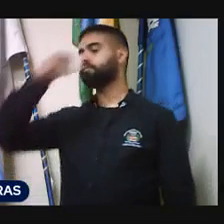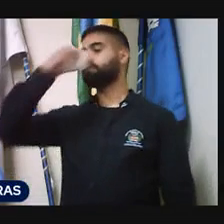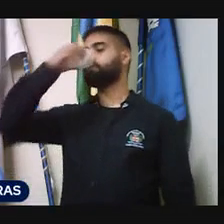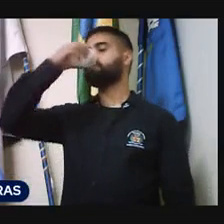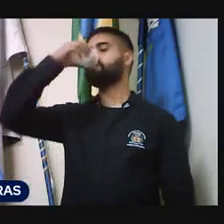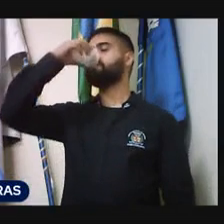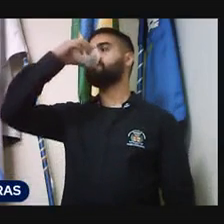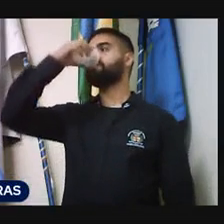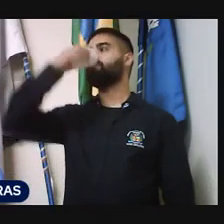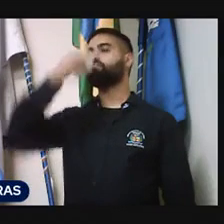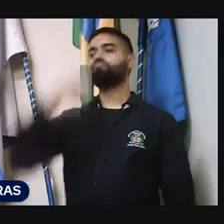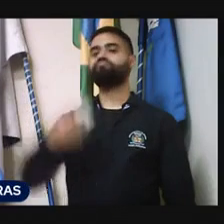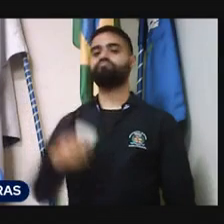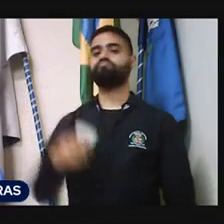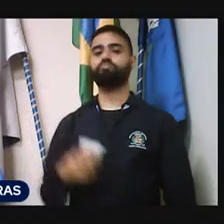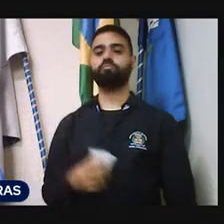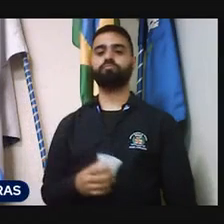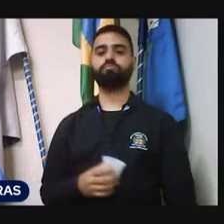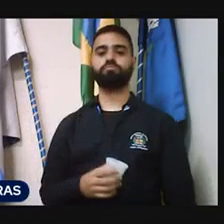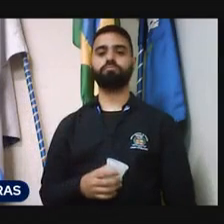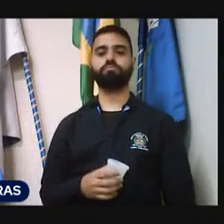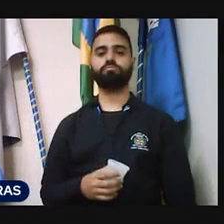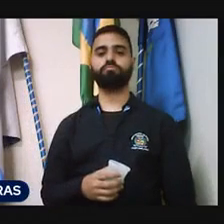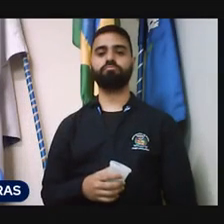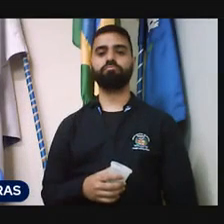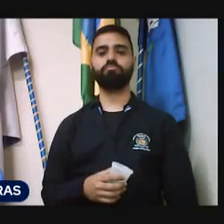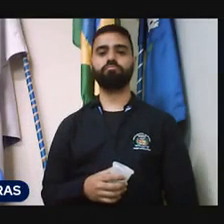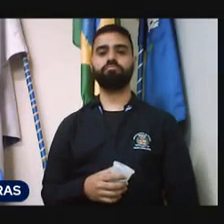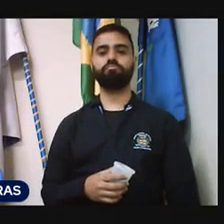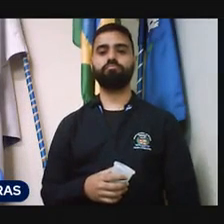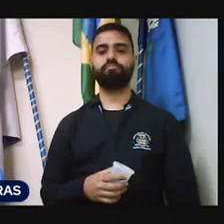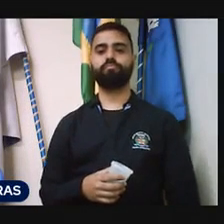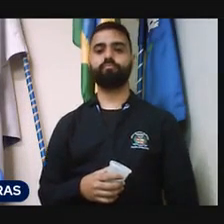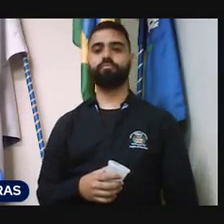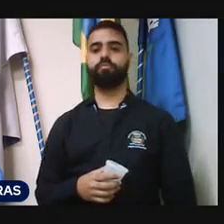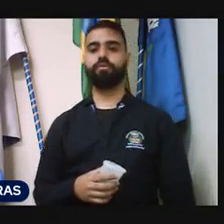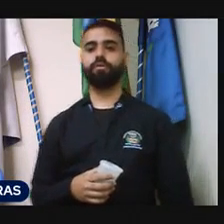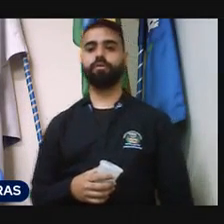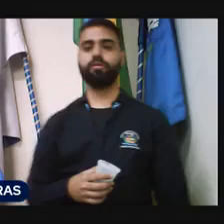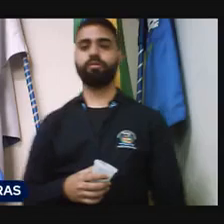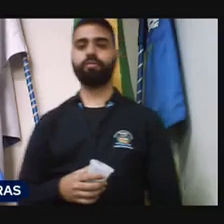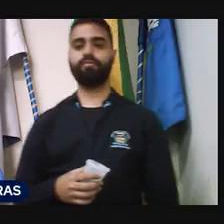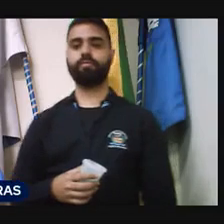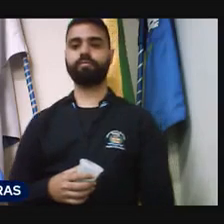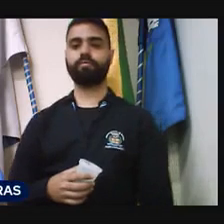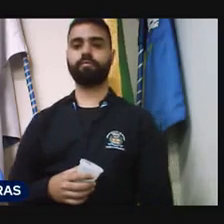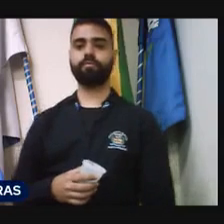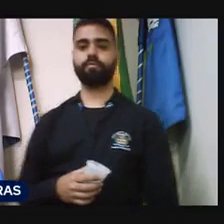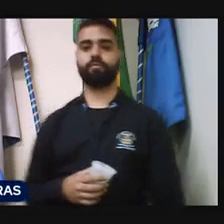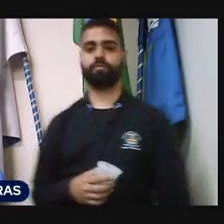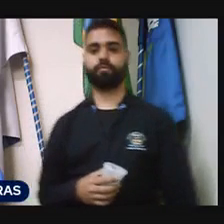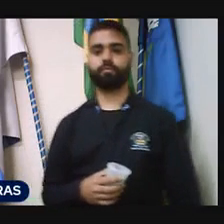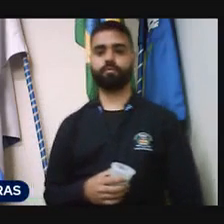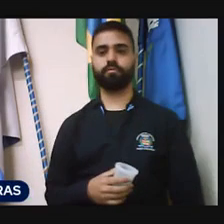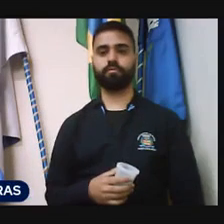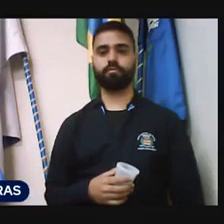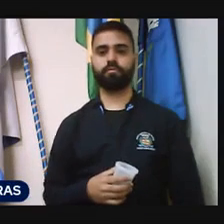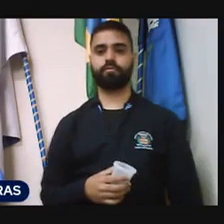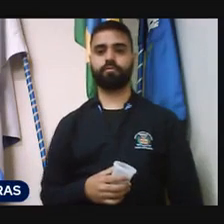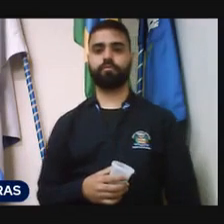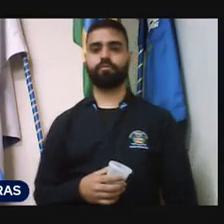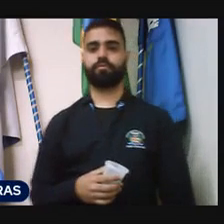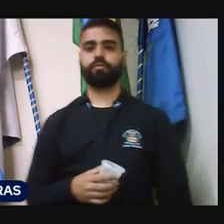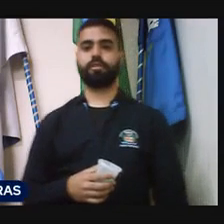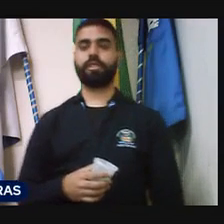Ailton Batista Bernardo Machado presente desde Nogueira Eduardo Aguilar